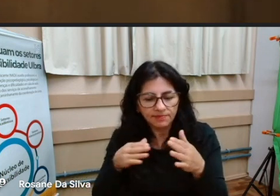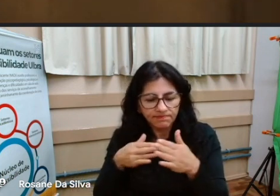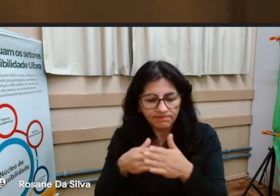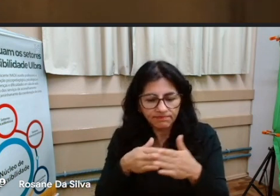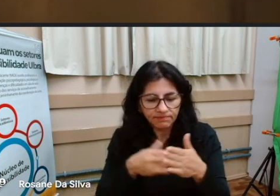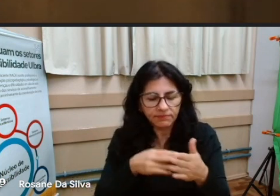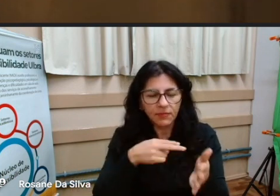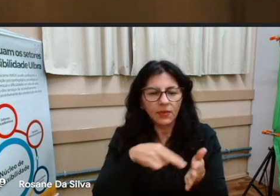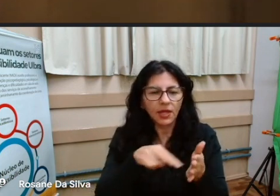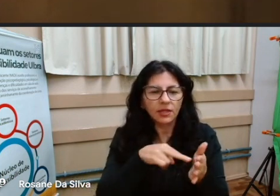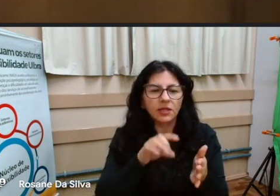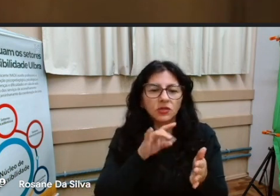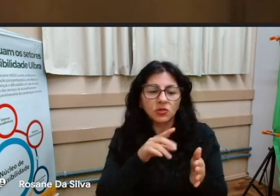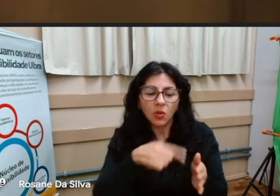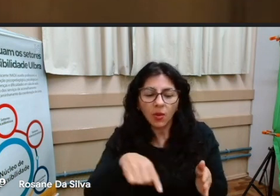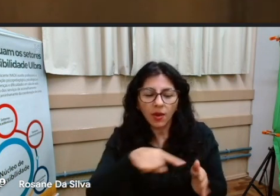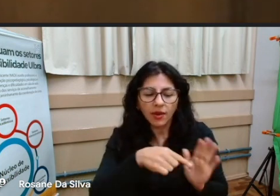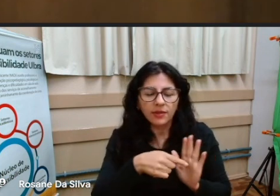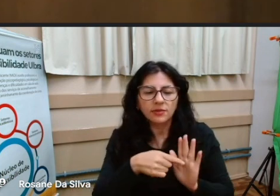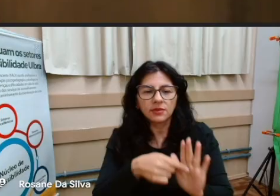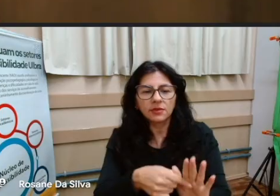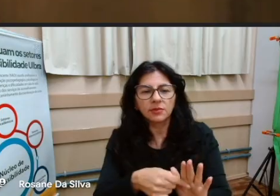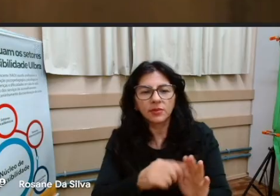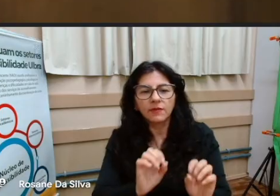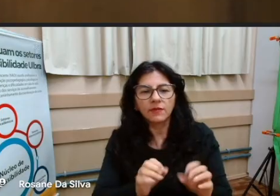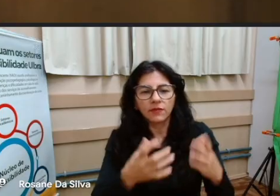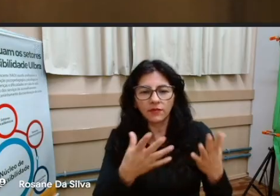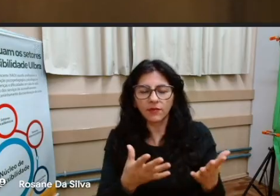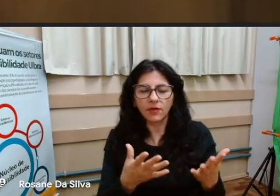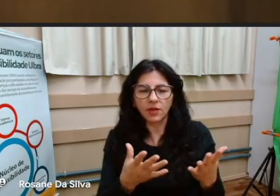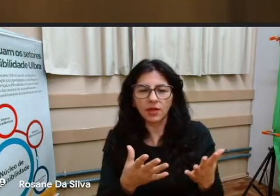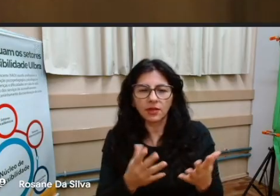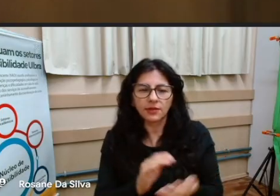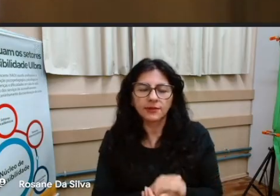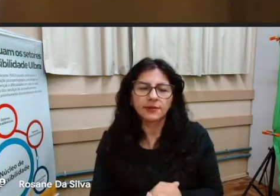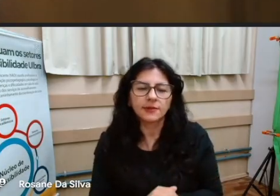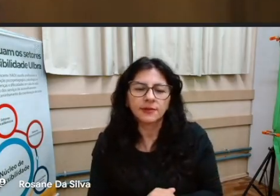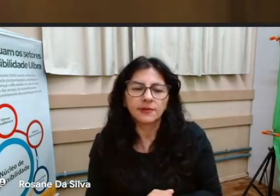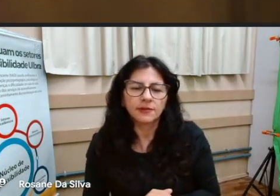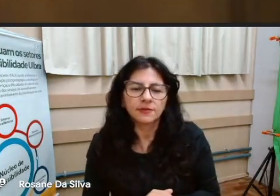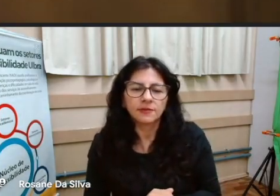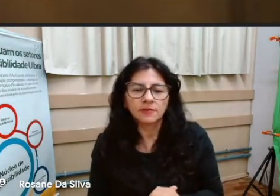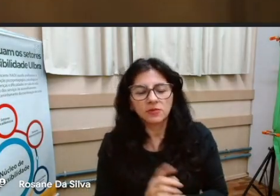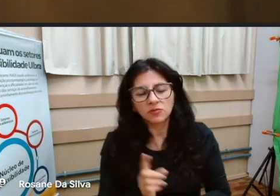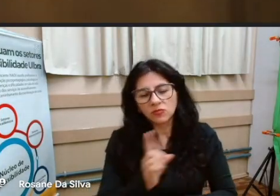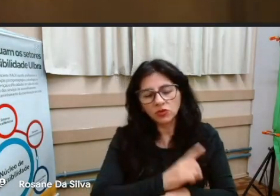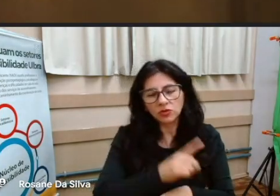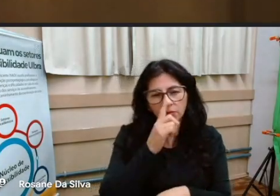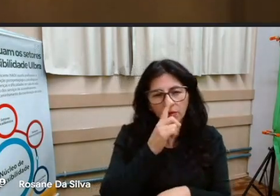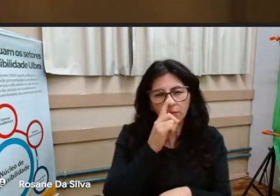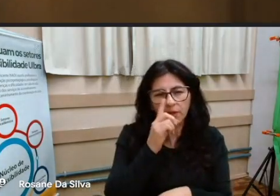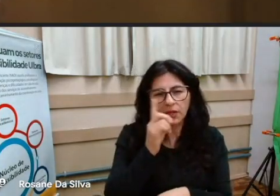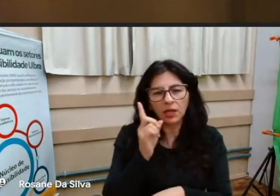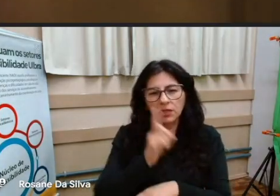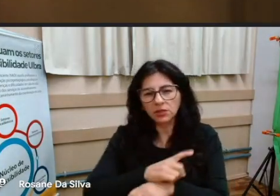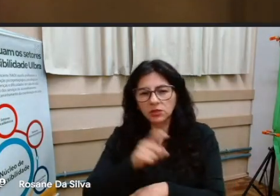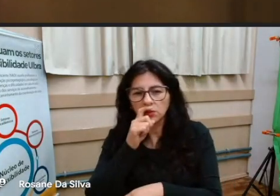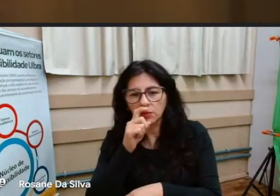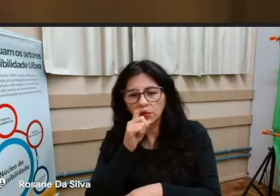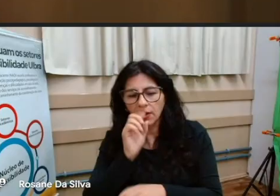que restringem a dança apenas aquelas apresentações para festividades né como o Dia das Mães dos